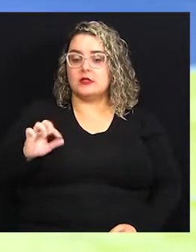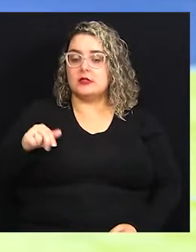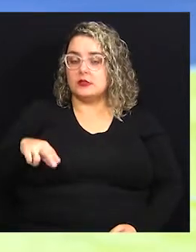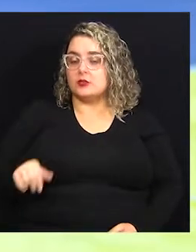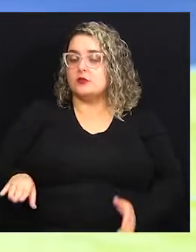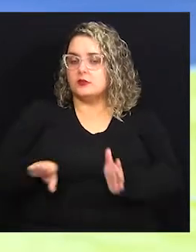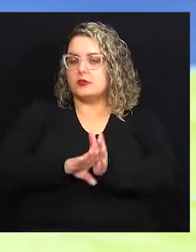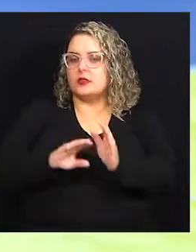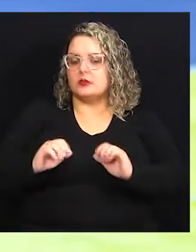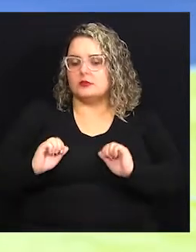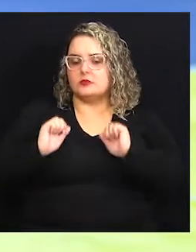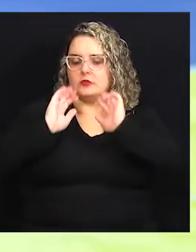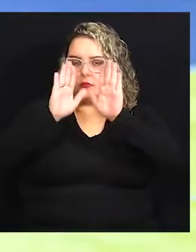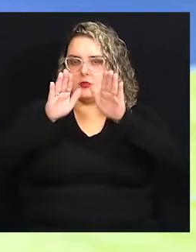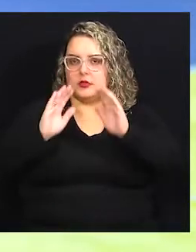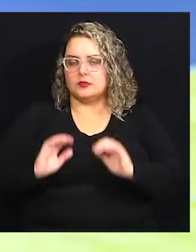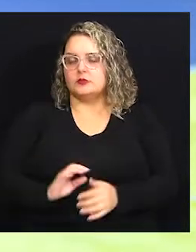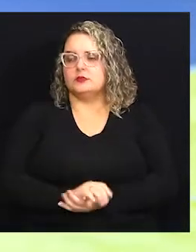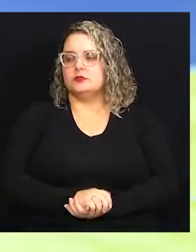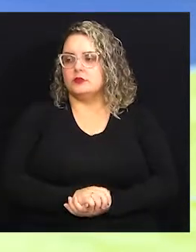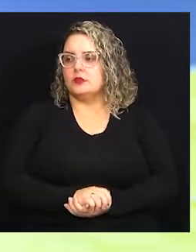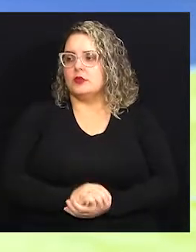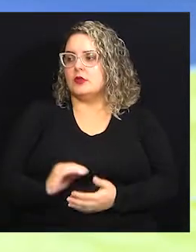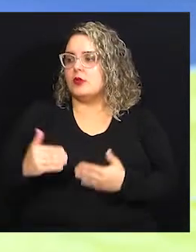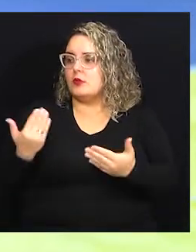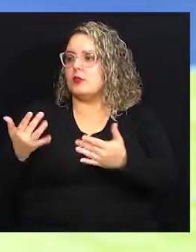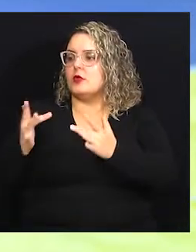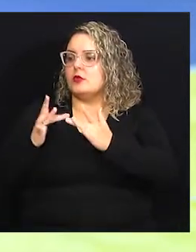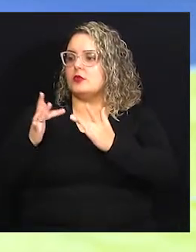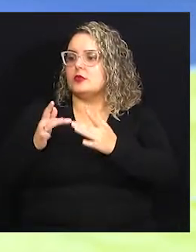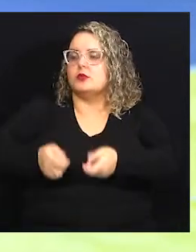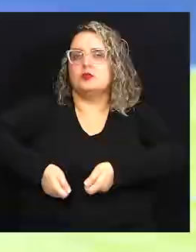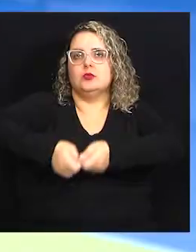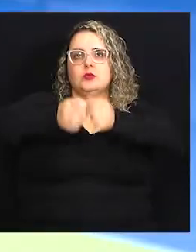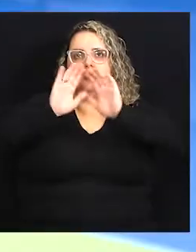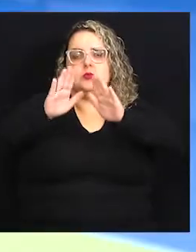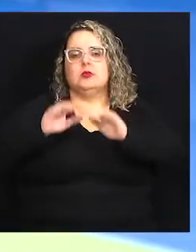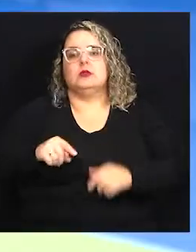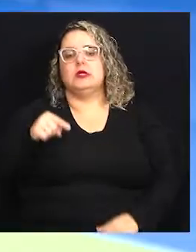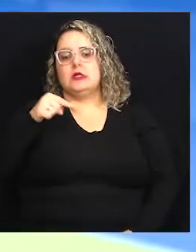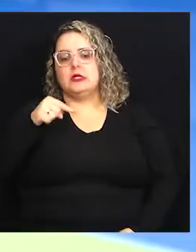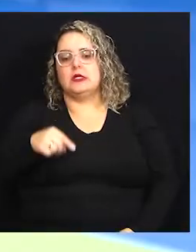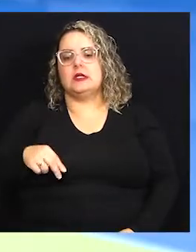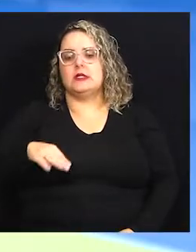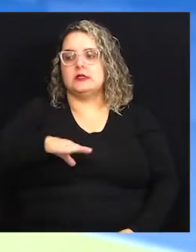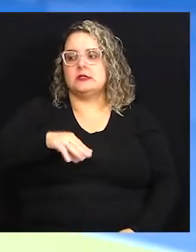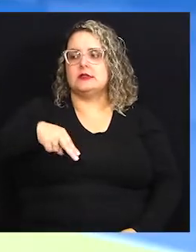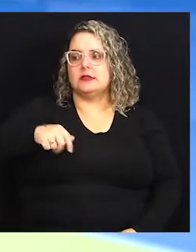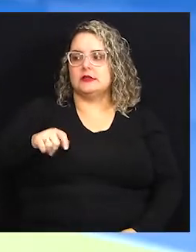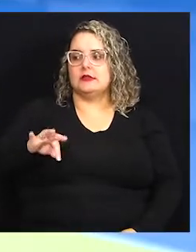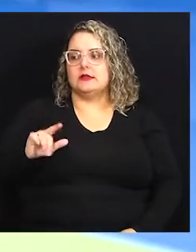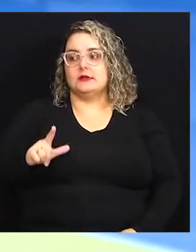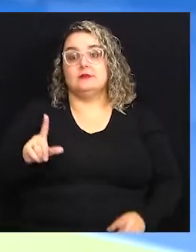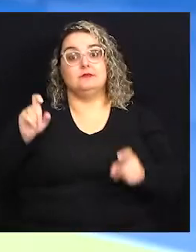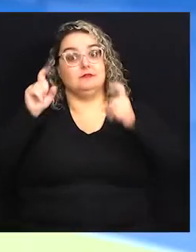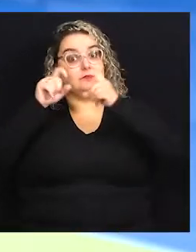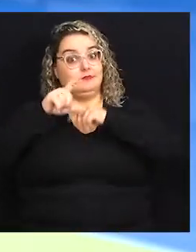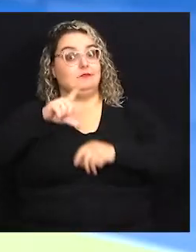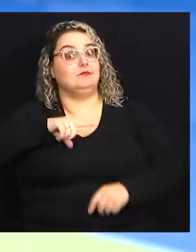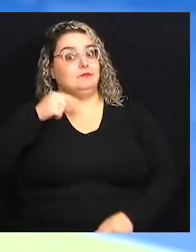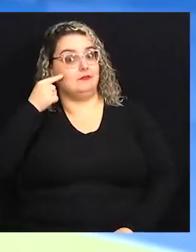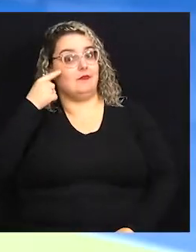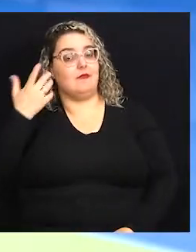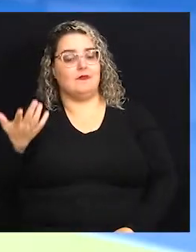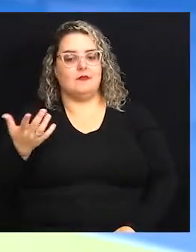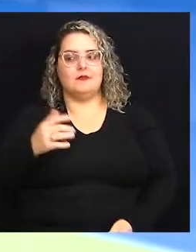foi esse seu primeiro contato com o vôlei quando você ainda estava em Natal? Foi bem difícil, para você ter uma ideia. Meu apelido